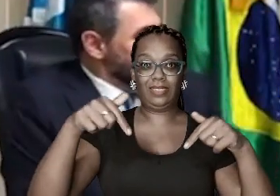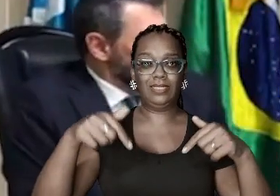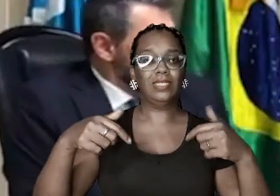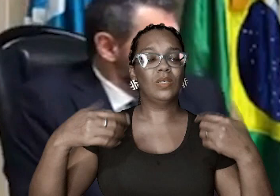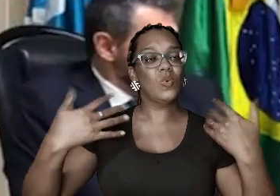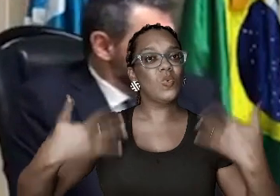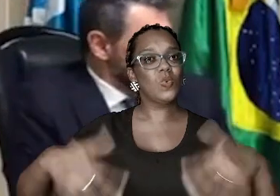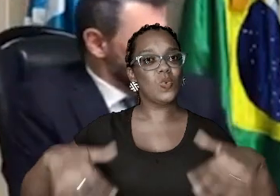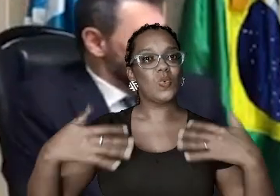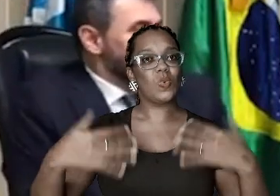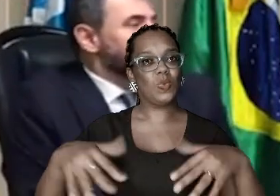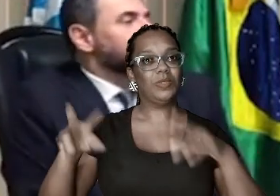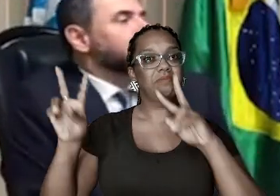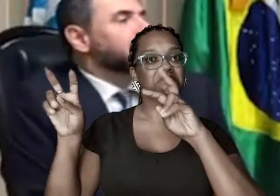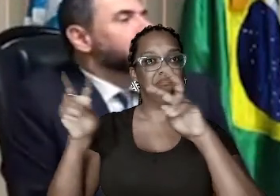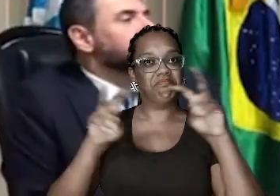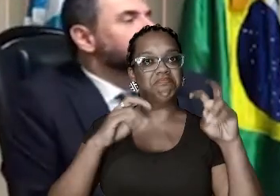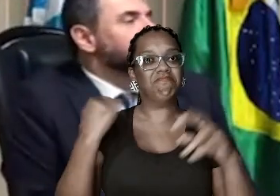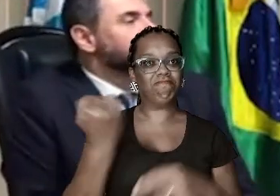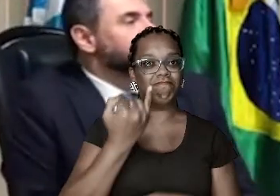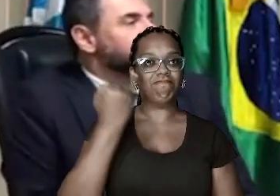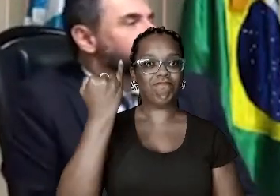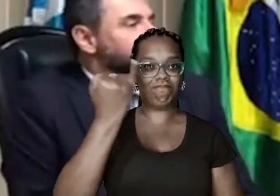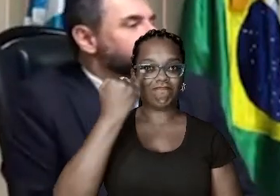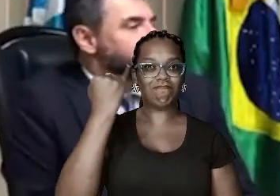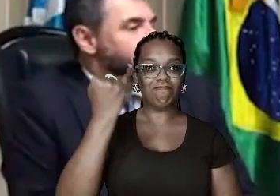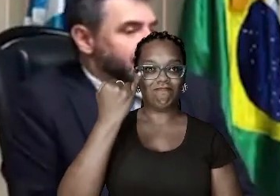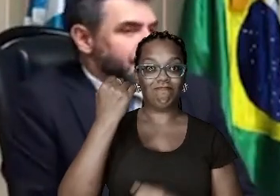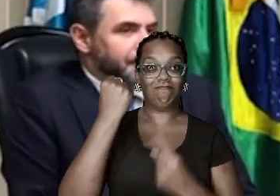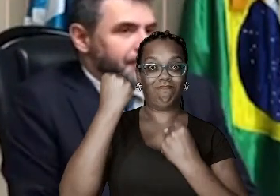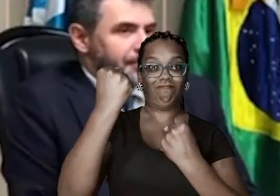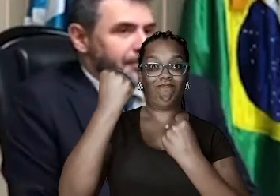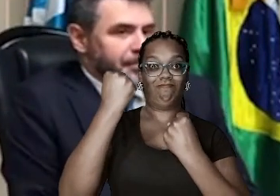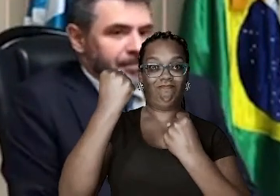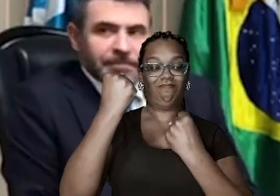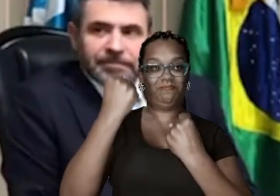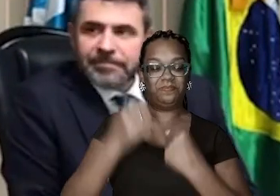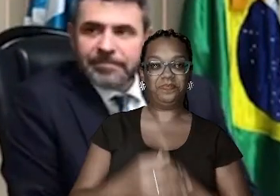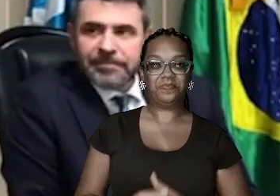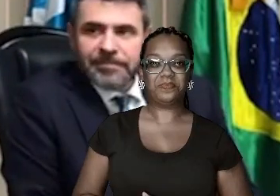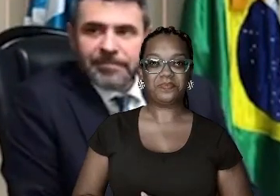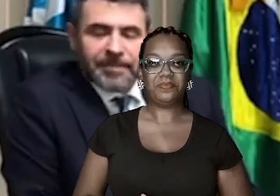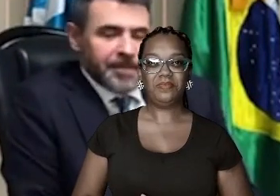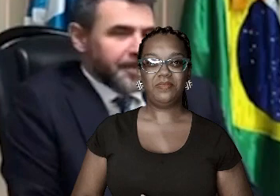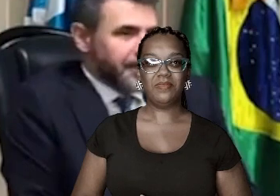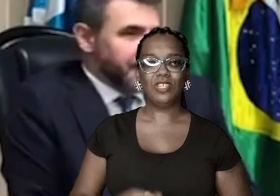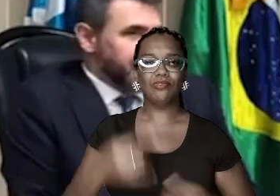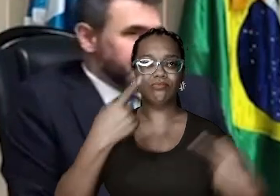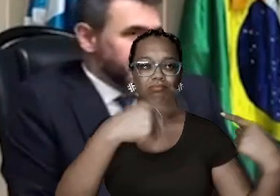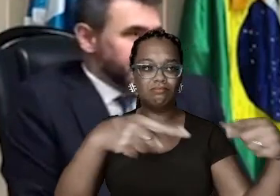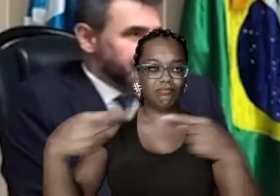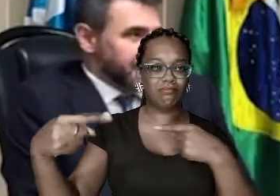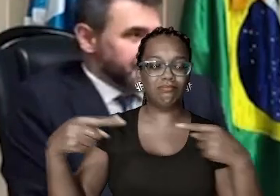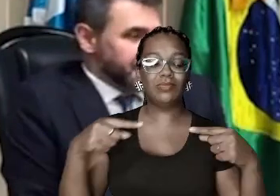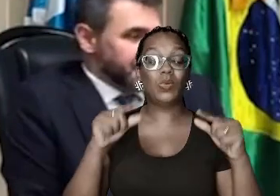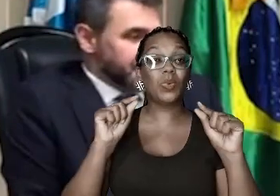os assuntos os temas tratados aqui são tão importantes de densidade